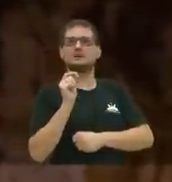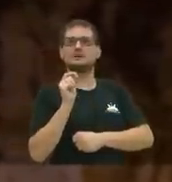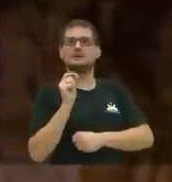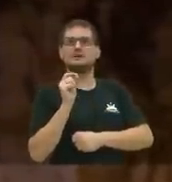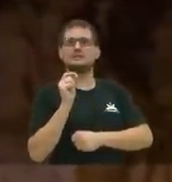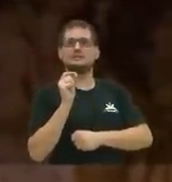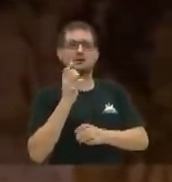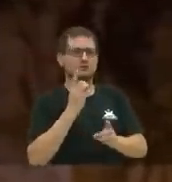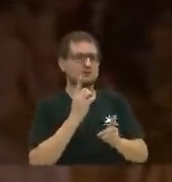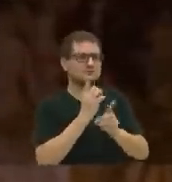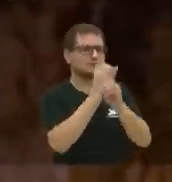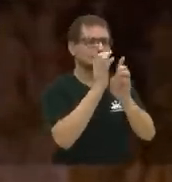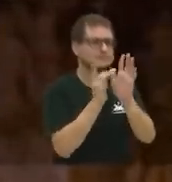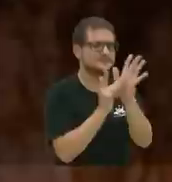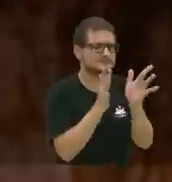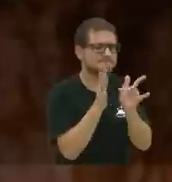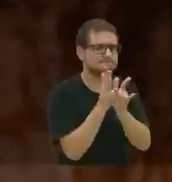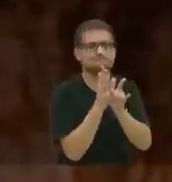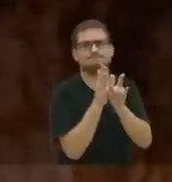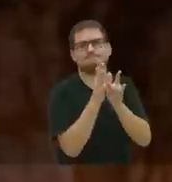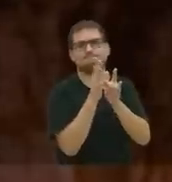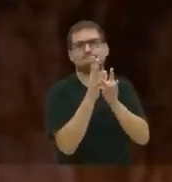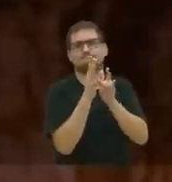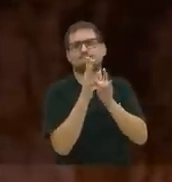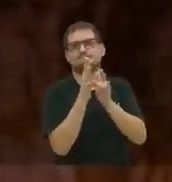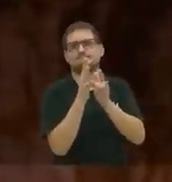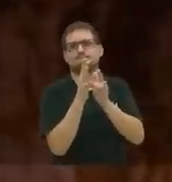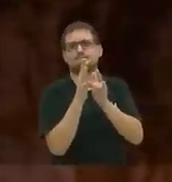correste até Jesus.